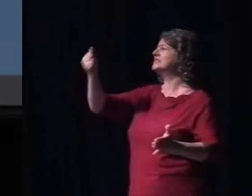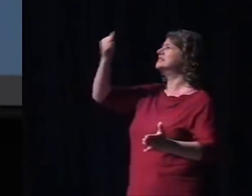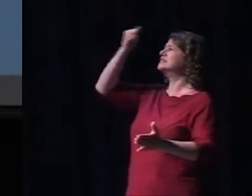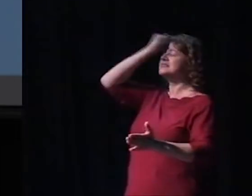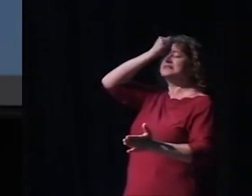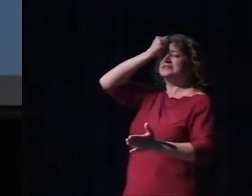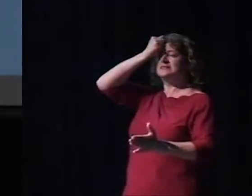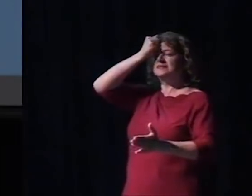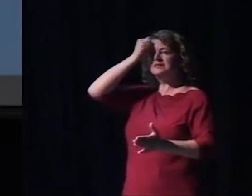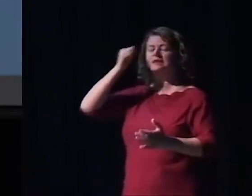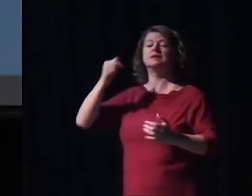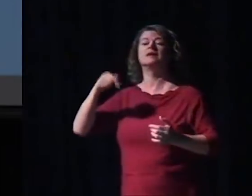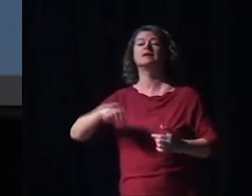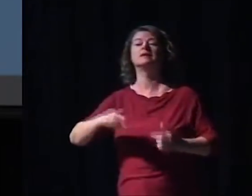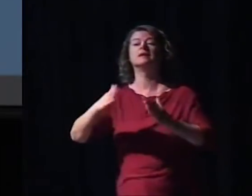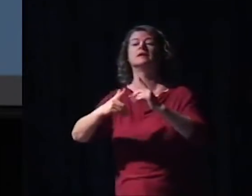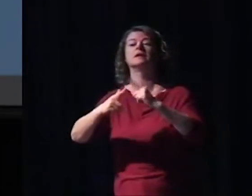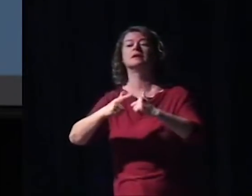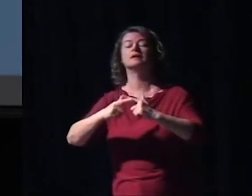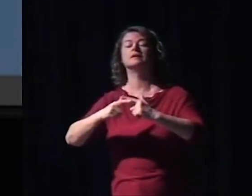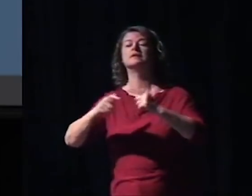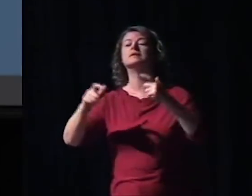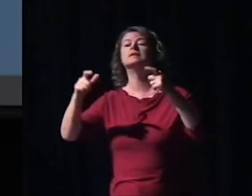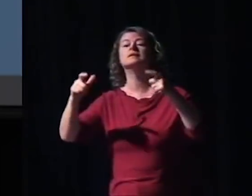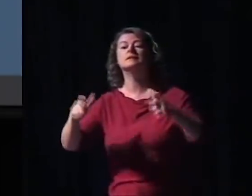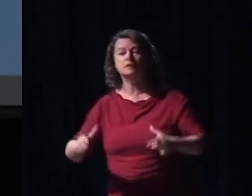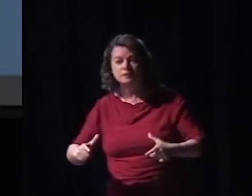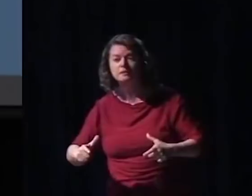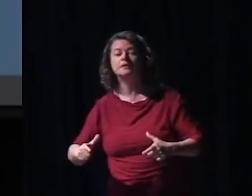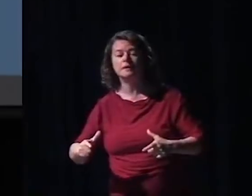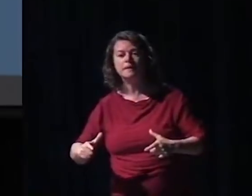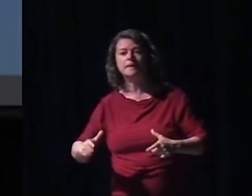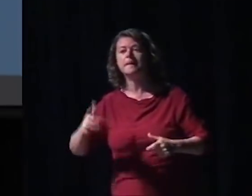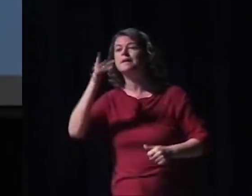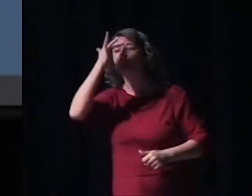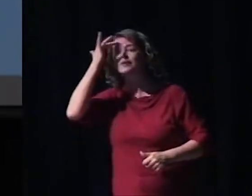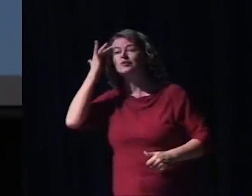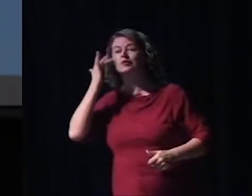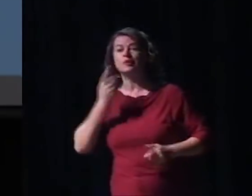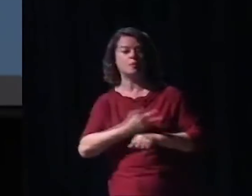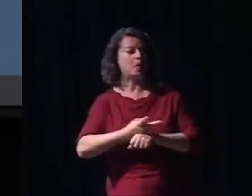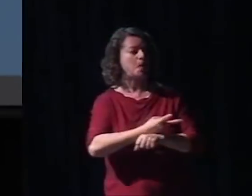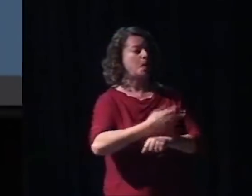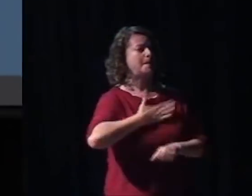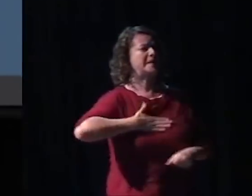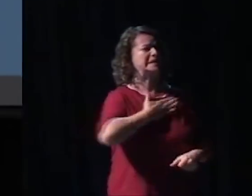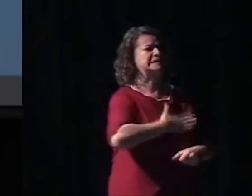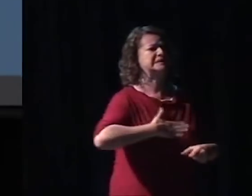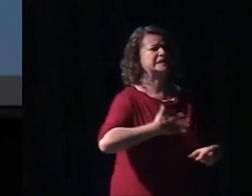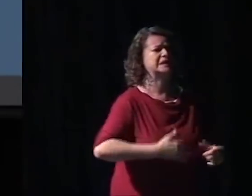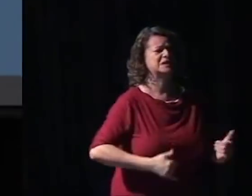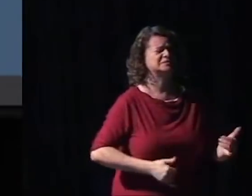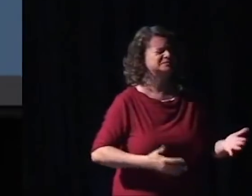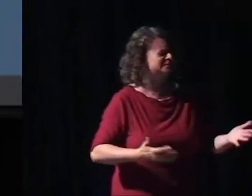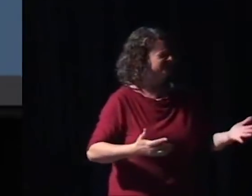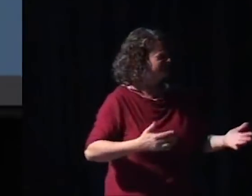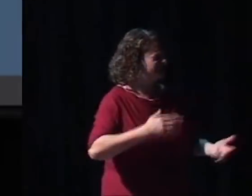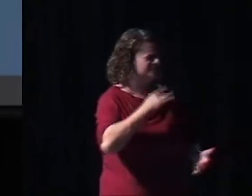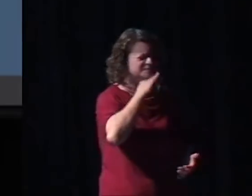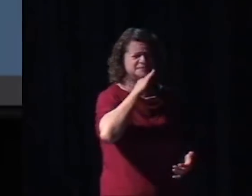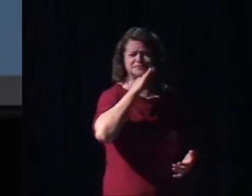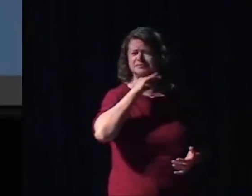É uma igreja de gente que buscou prazer naquilo que embriagou, envergonhou, que besteira que eu